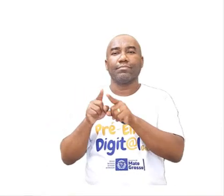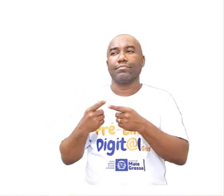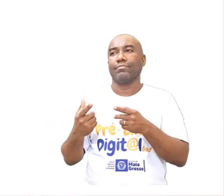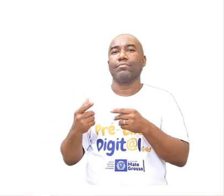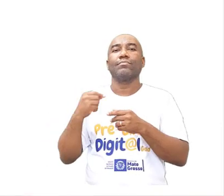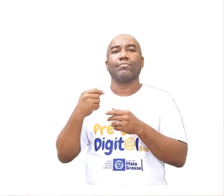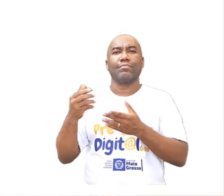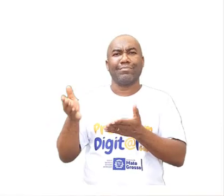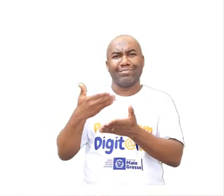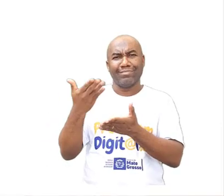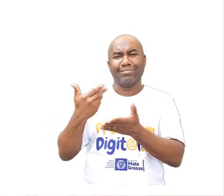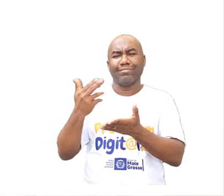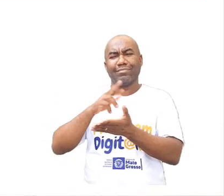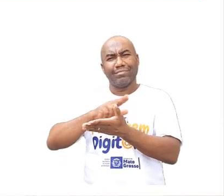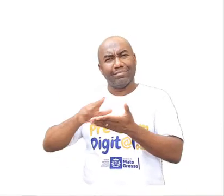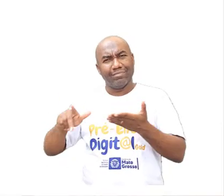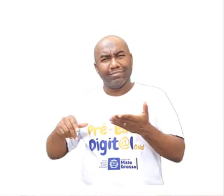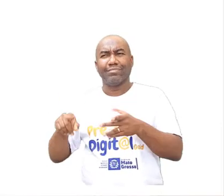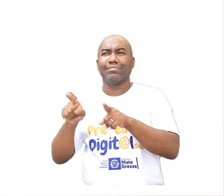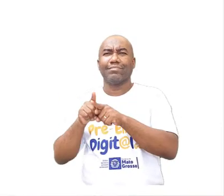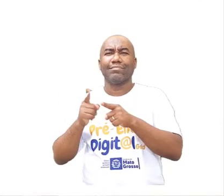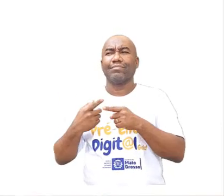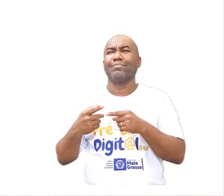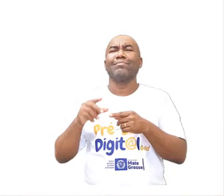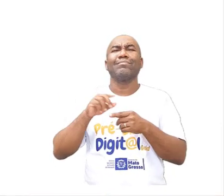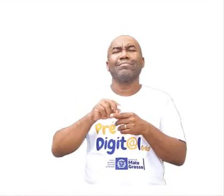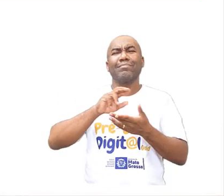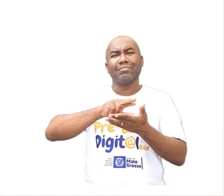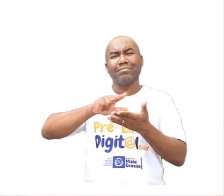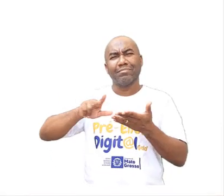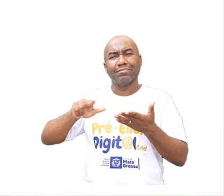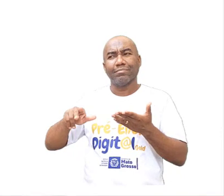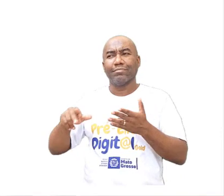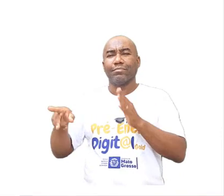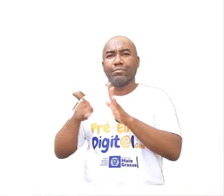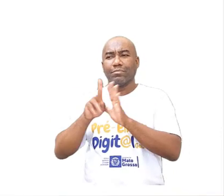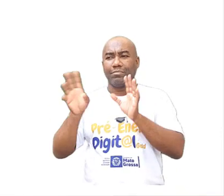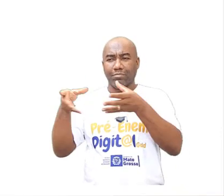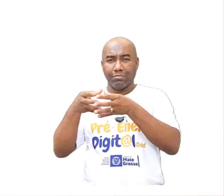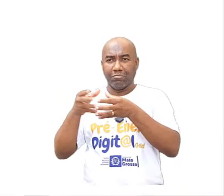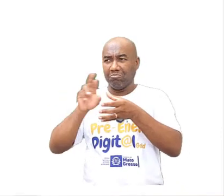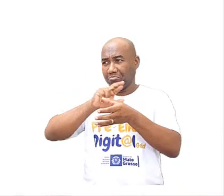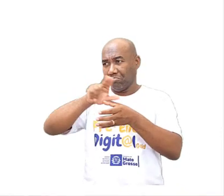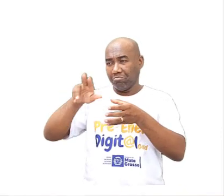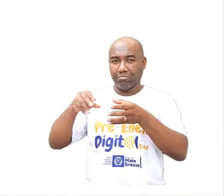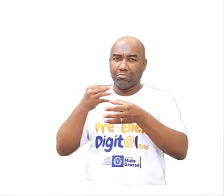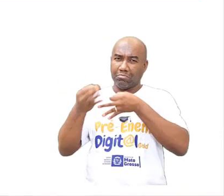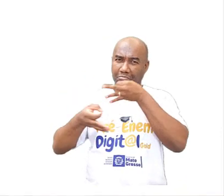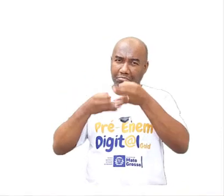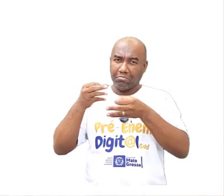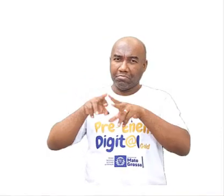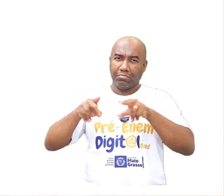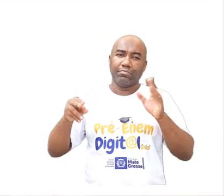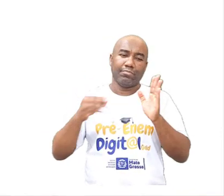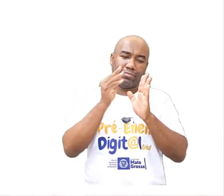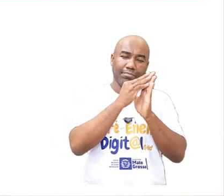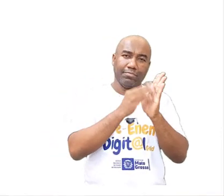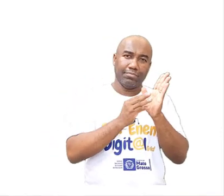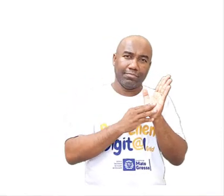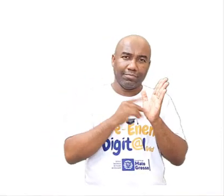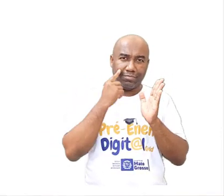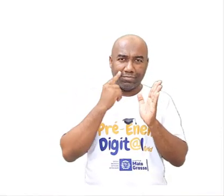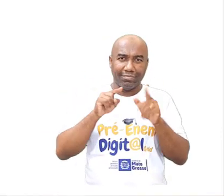obras literárias... dados estatísticos e depoimentos de pessoas envolvidas com o tema. Olha as